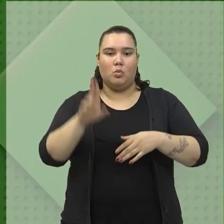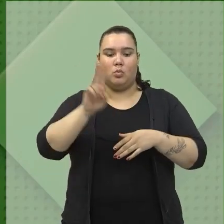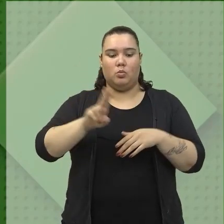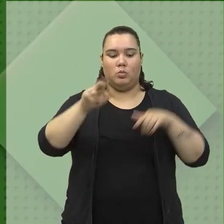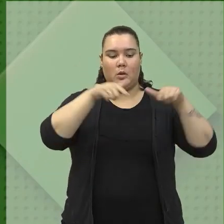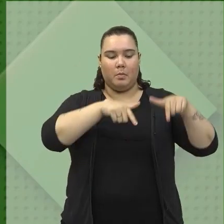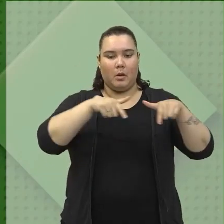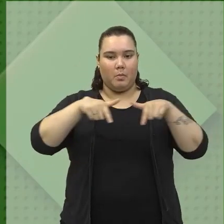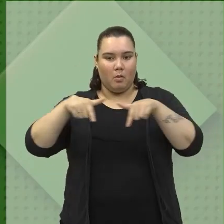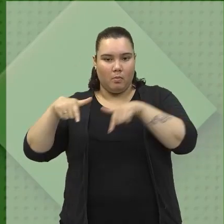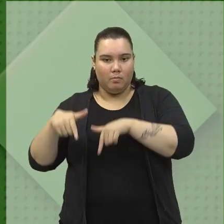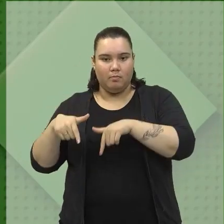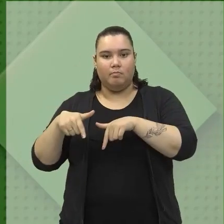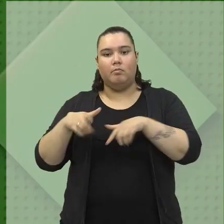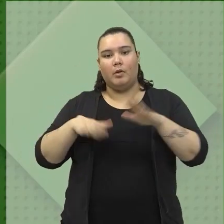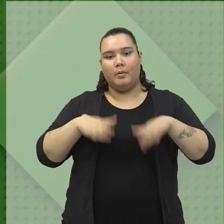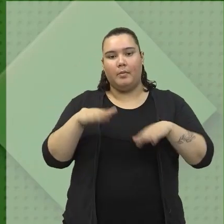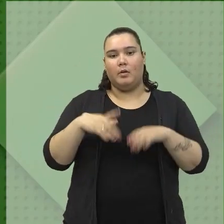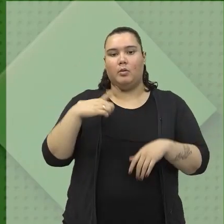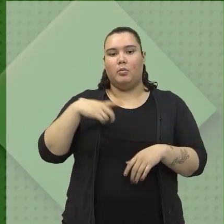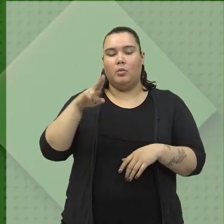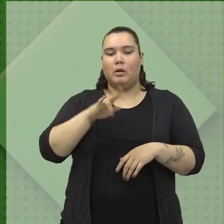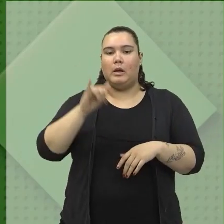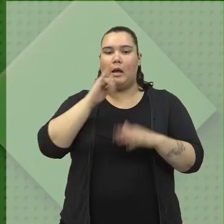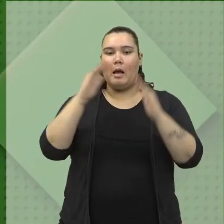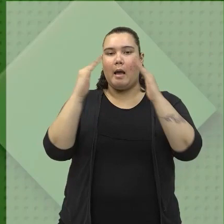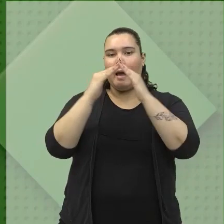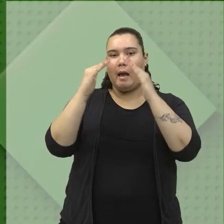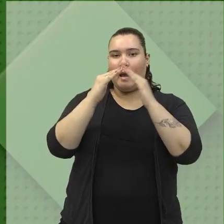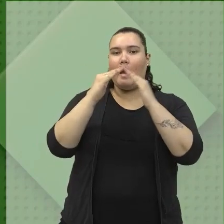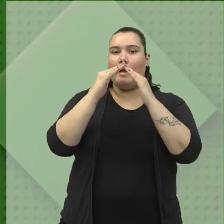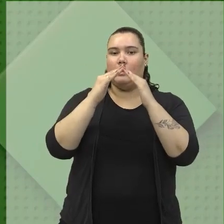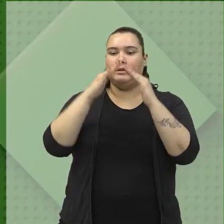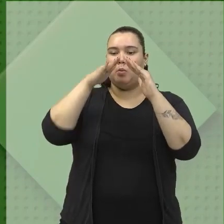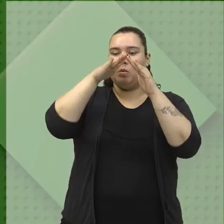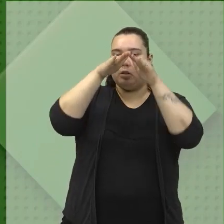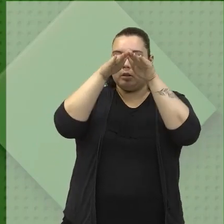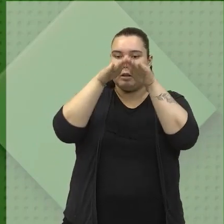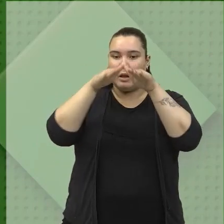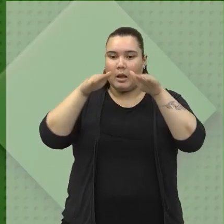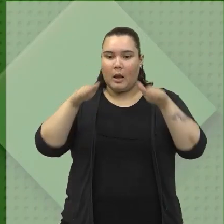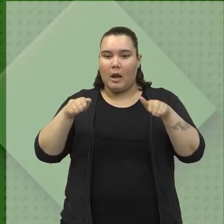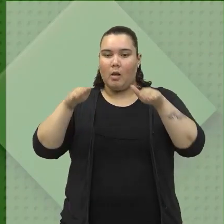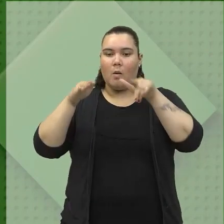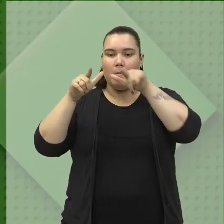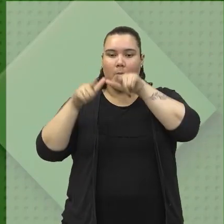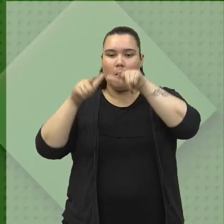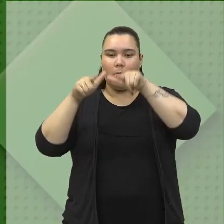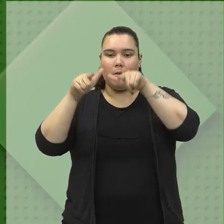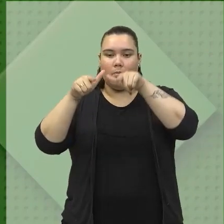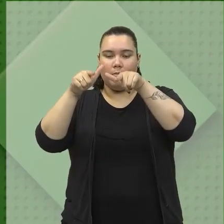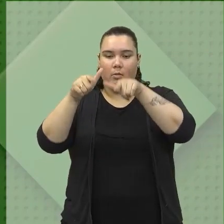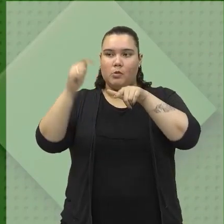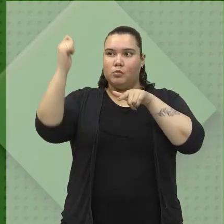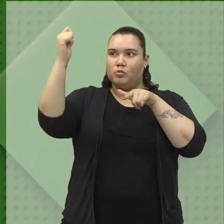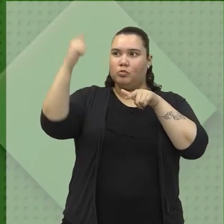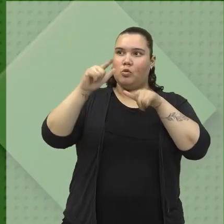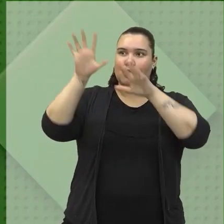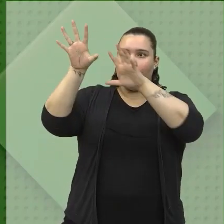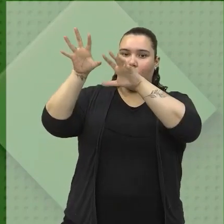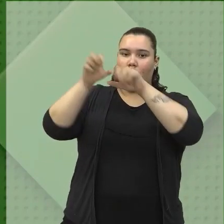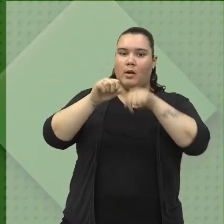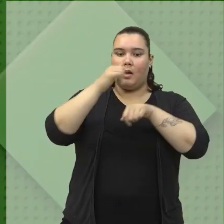placas, muitas vezes elas são instaladas em telhados, né, de algumas casas também, para captar a luz solar e fazer a geração